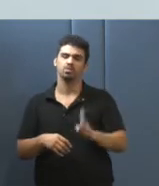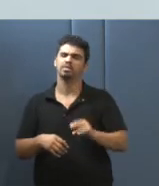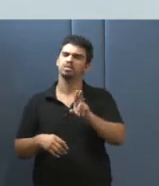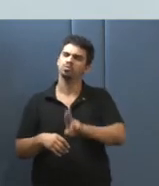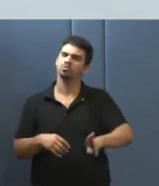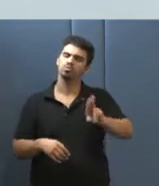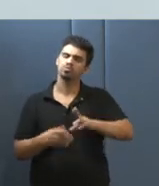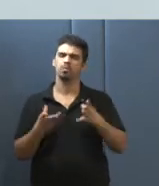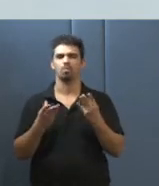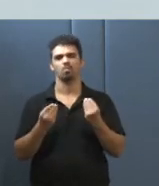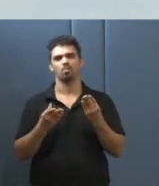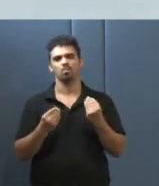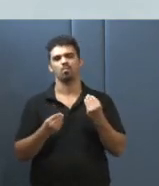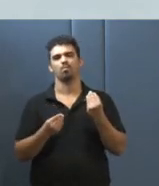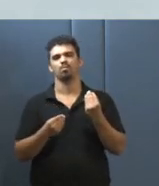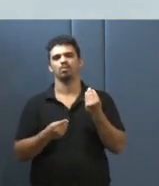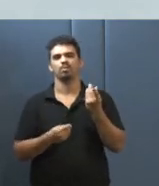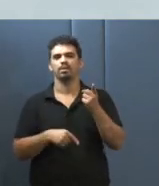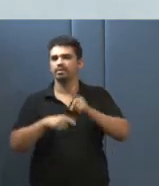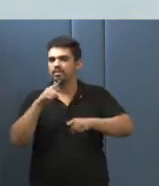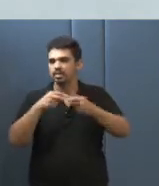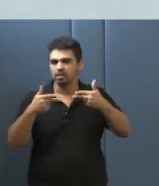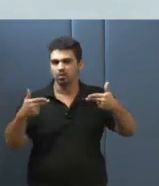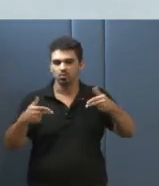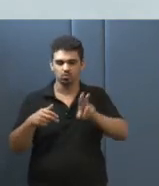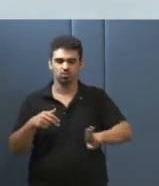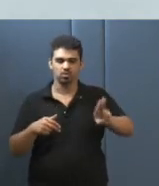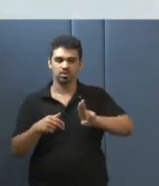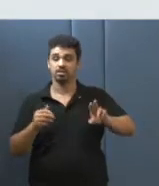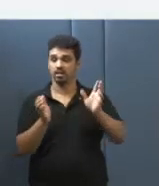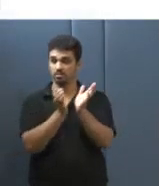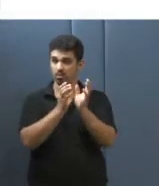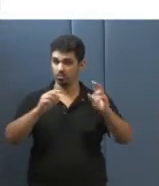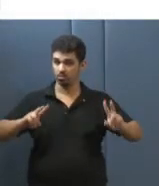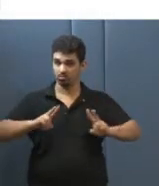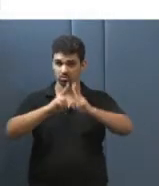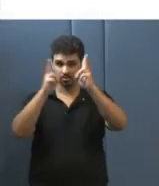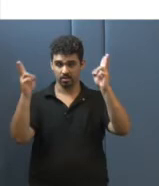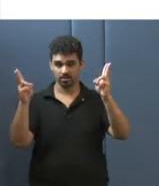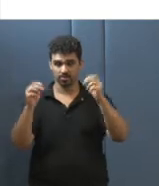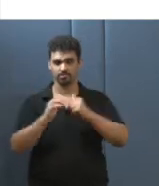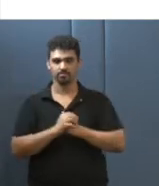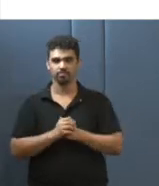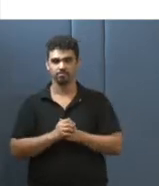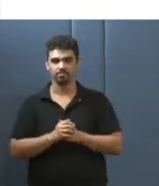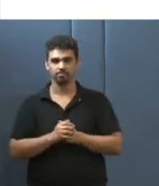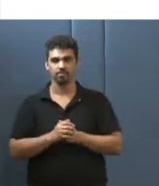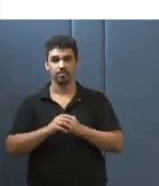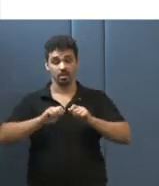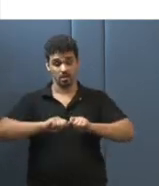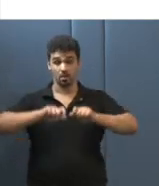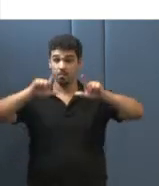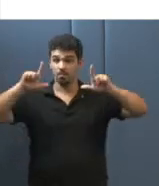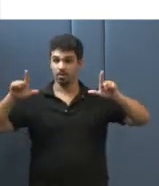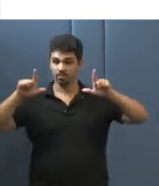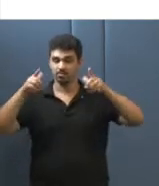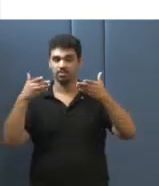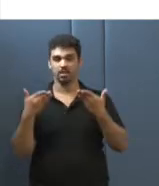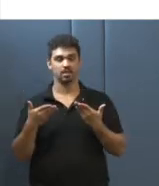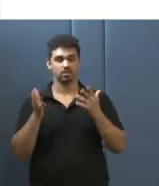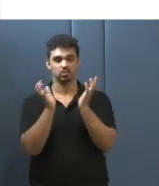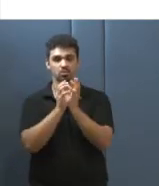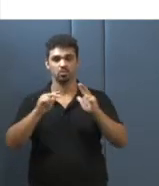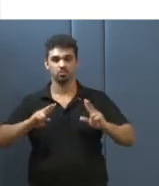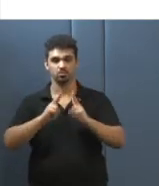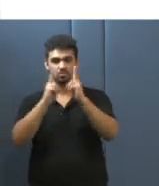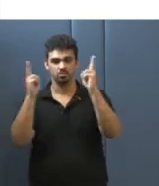ferramentas disponibilizadas pelo Clube de Paris. Passando ao próximo tópico, Clube de Paris, o Caio já passou por esses pontos, então